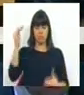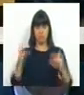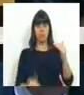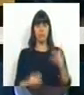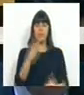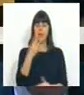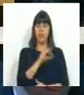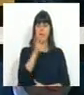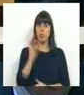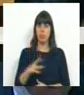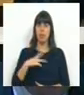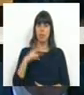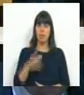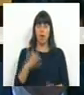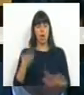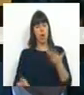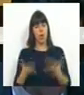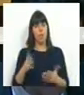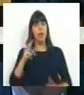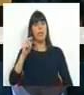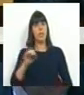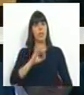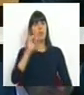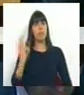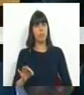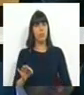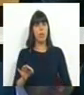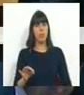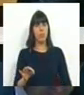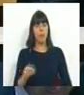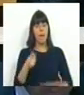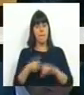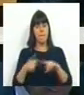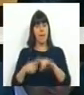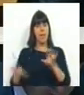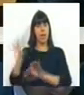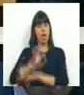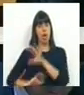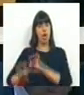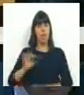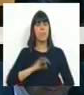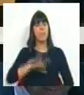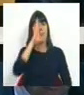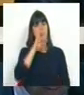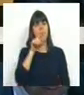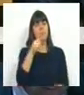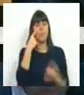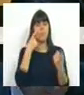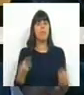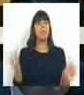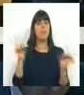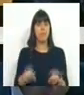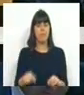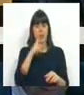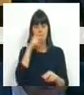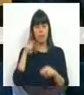disparidade, 3% em Portugal, em comparação com os 30% da média europeia, o Sr. Ministro, mais uma